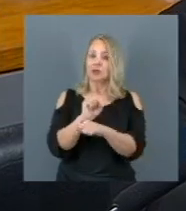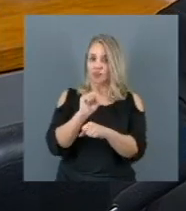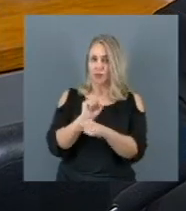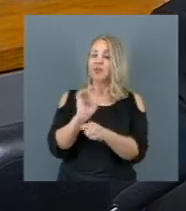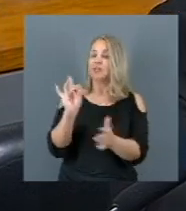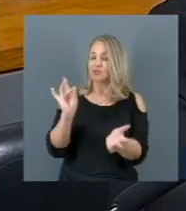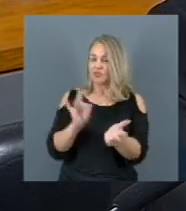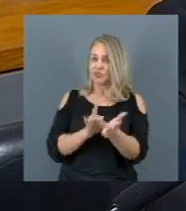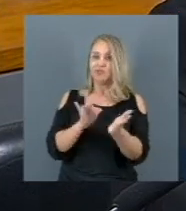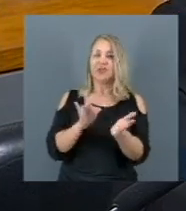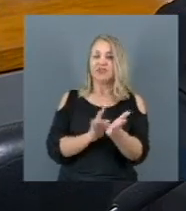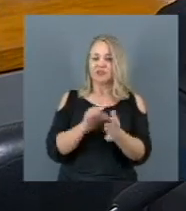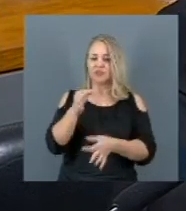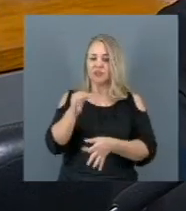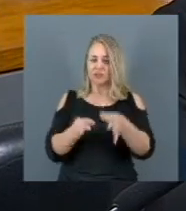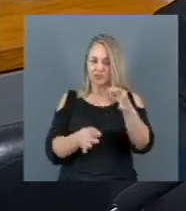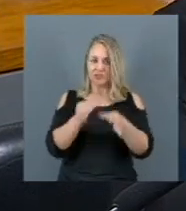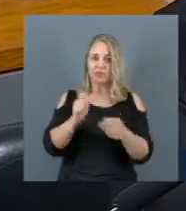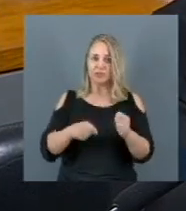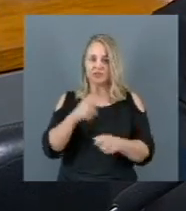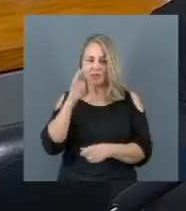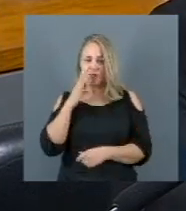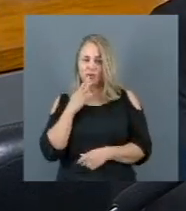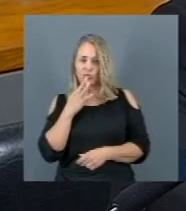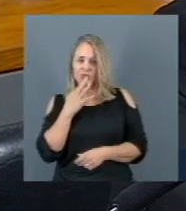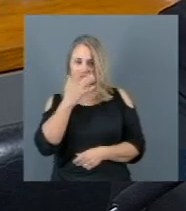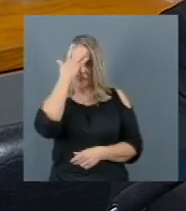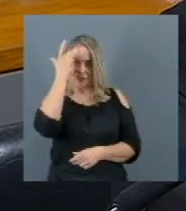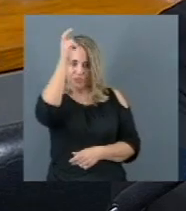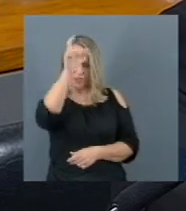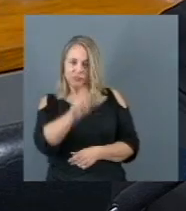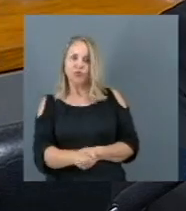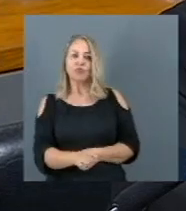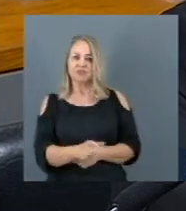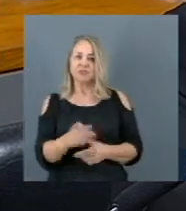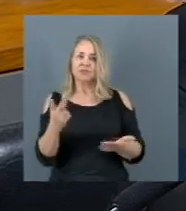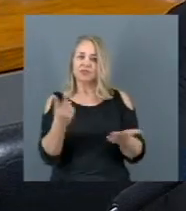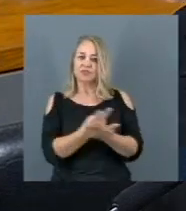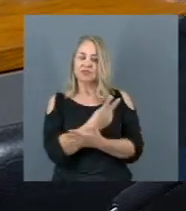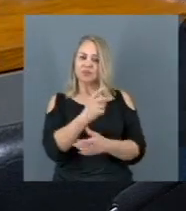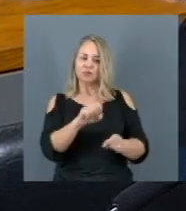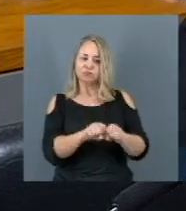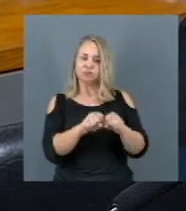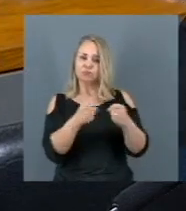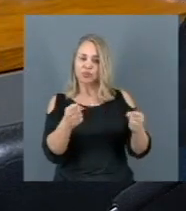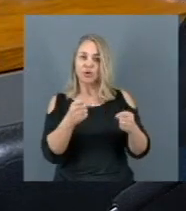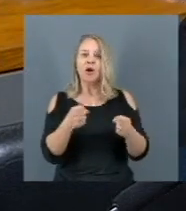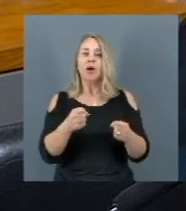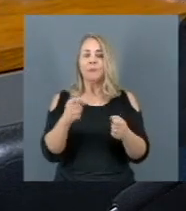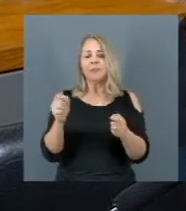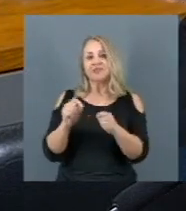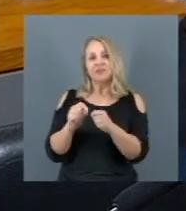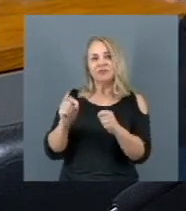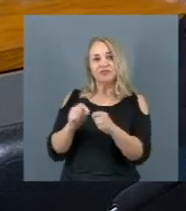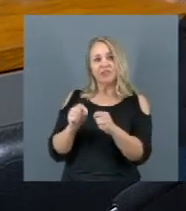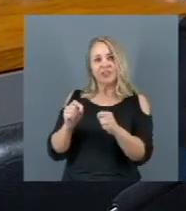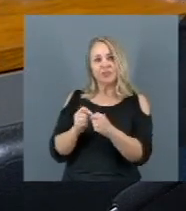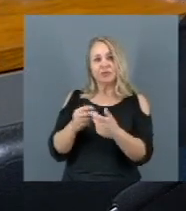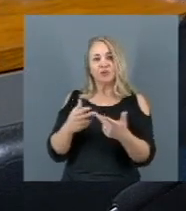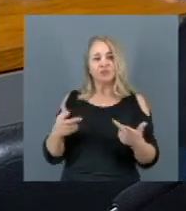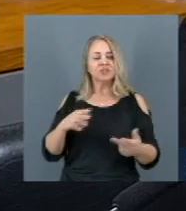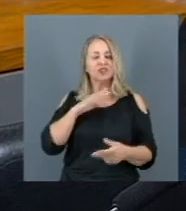Cabo Marcela, que a Justiça possa reconhecer os seus agressores para que sejam condenados por terem praticado crime